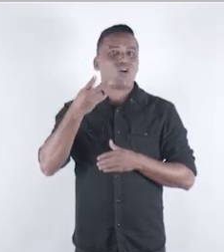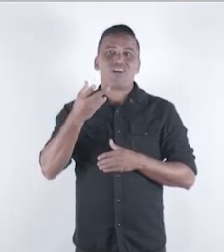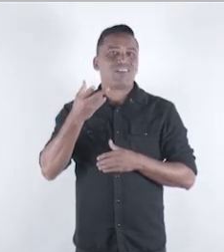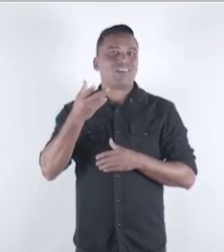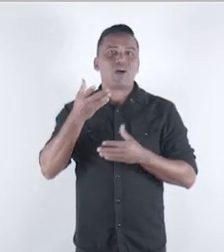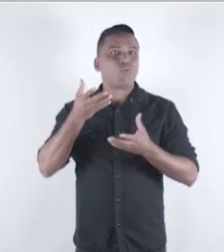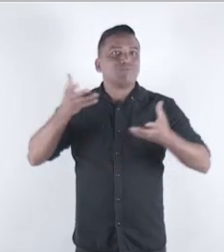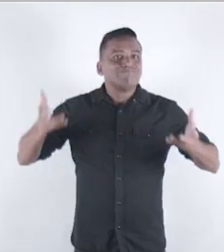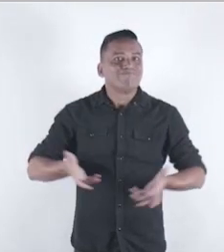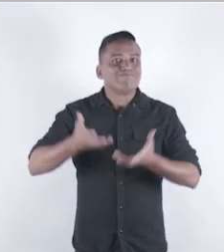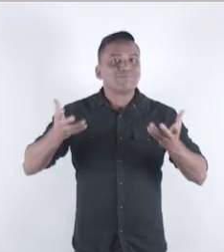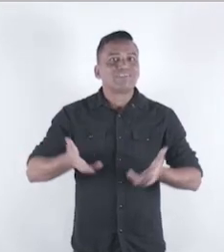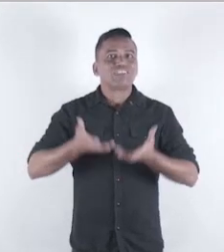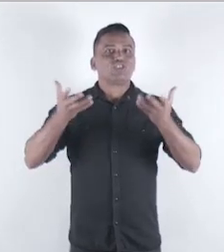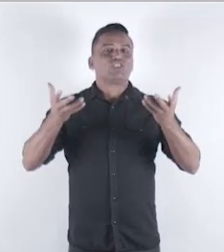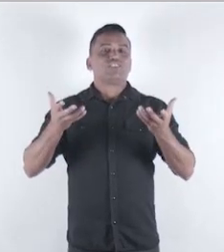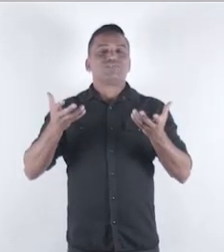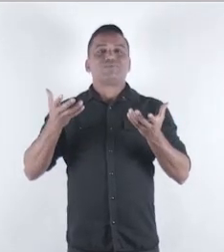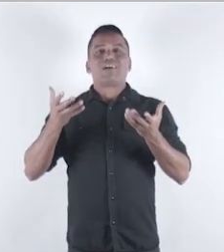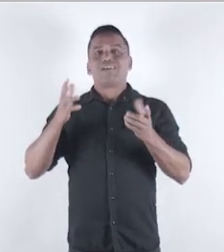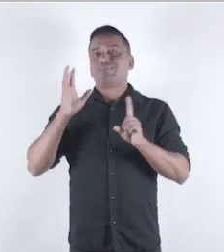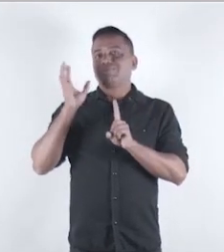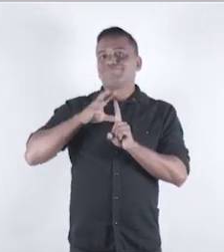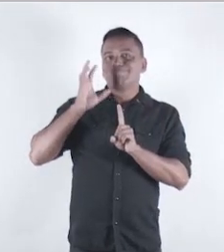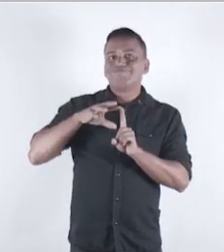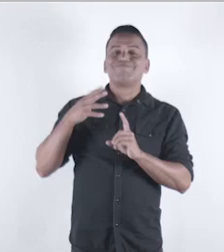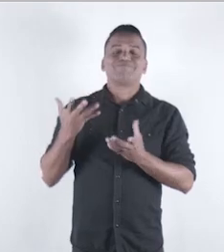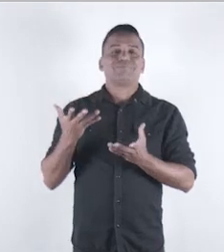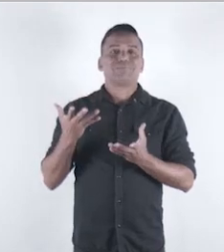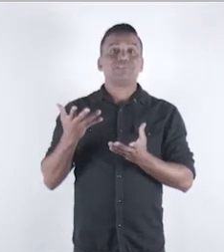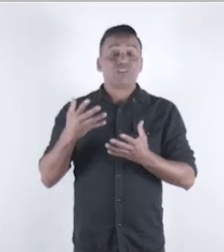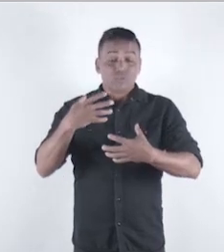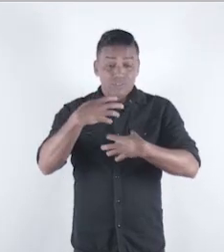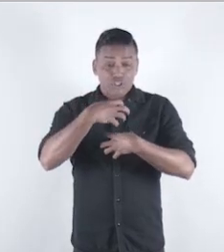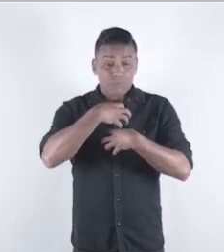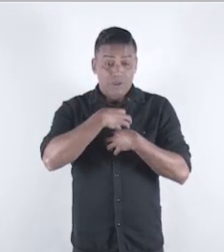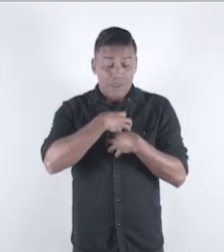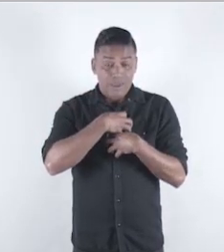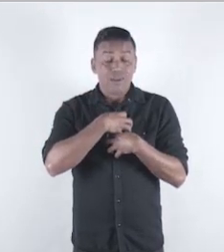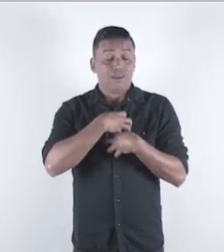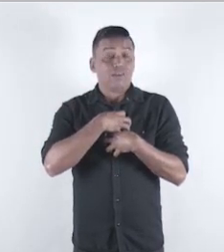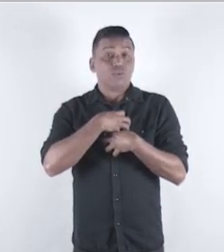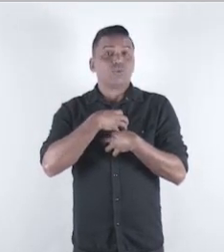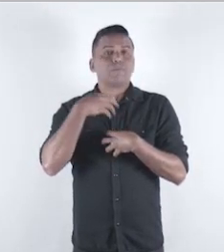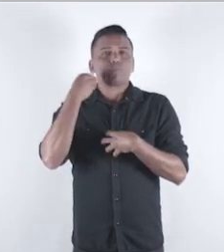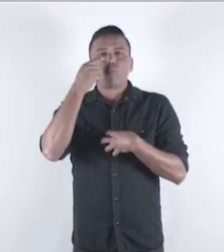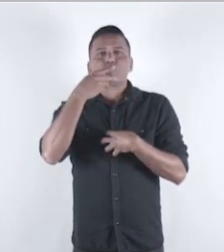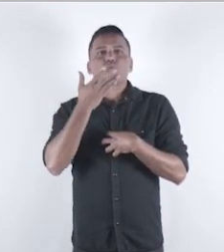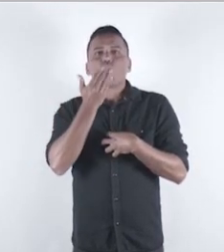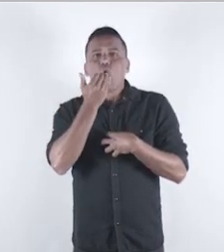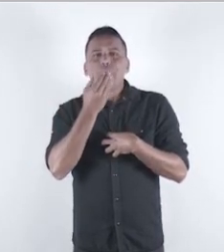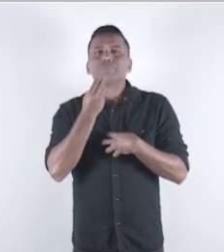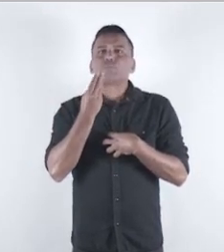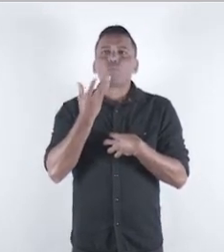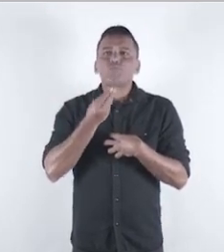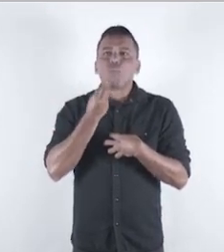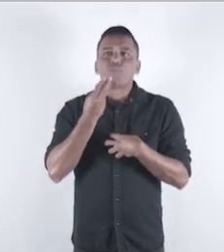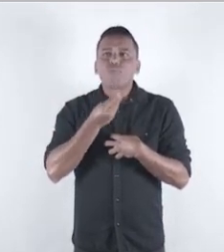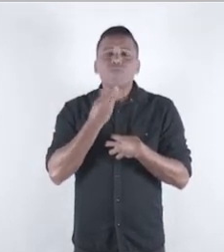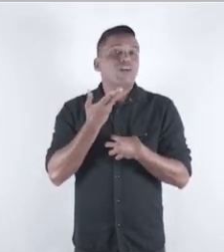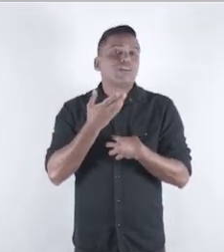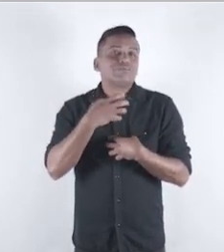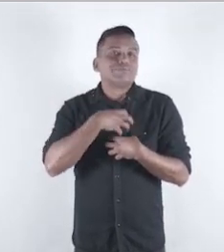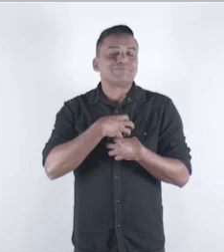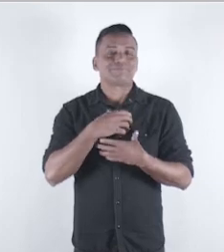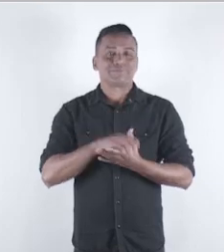Eu queria falar desses sentimentos e sentidos que o paladar desperta. Ao mesmo tempo que esse